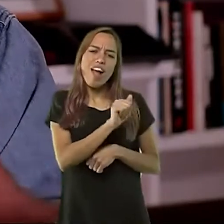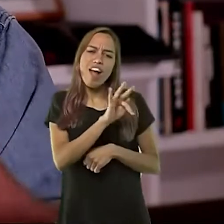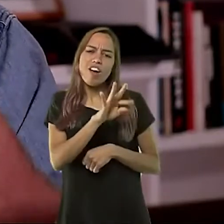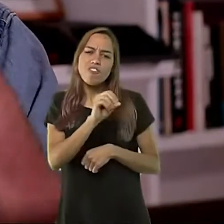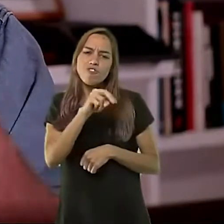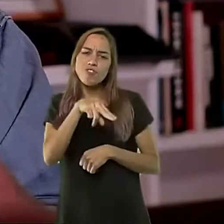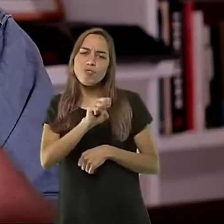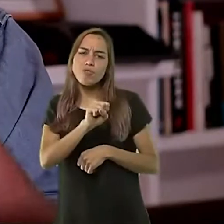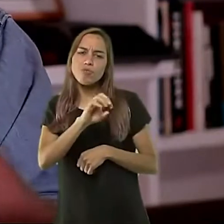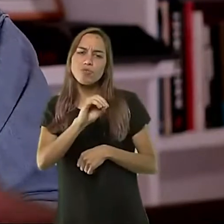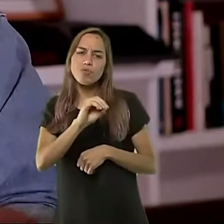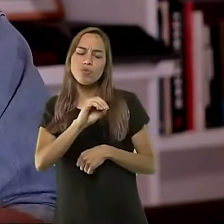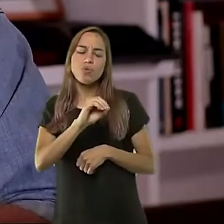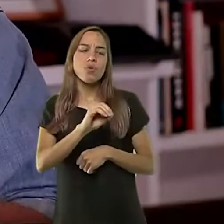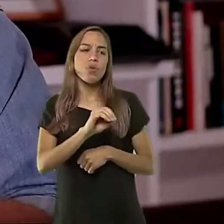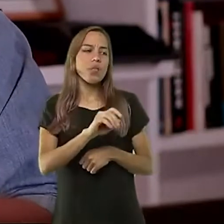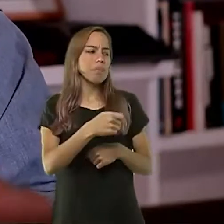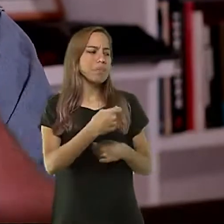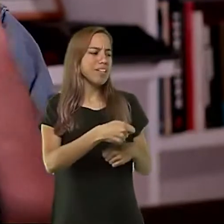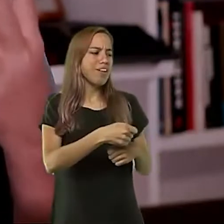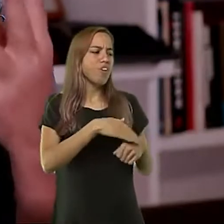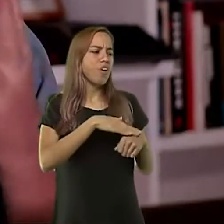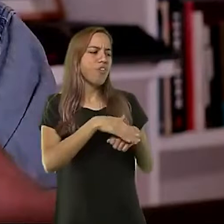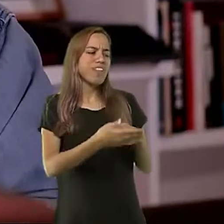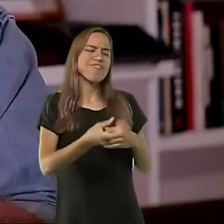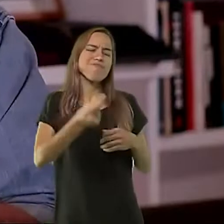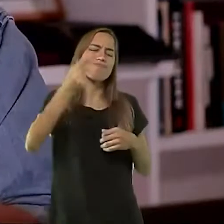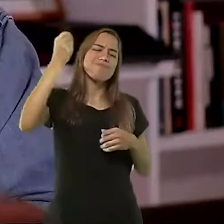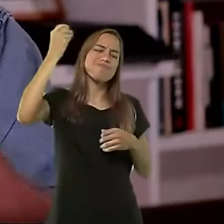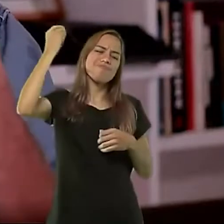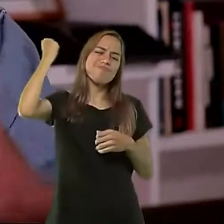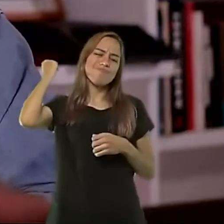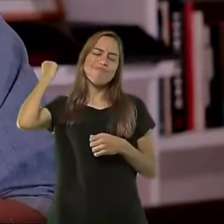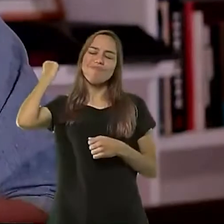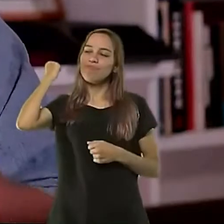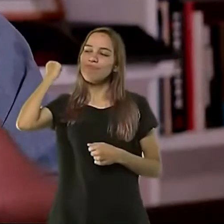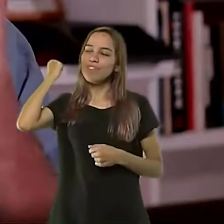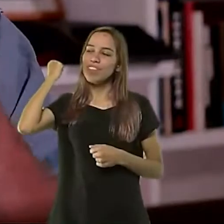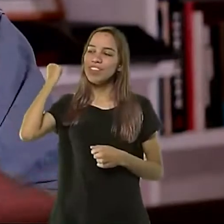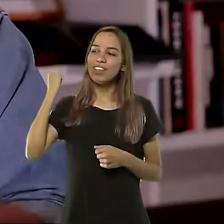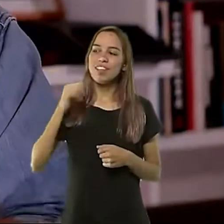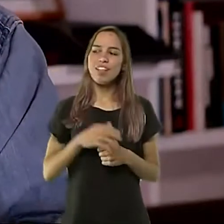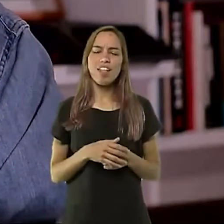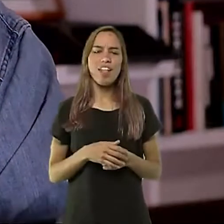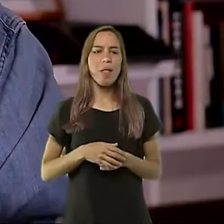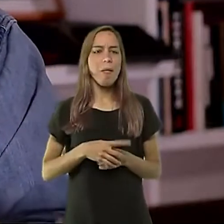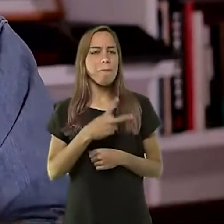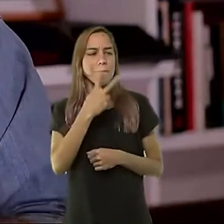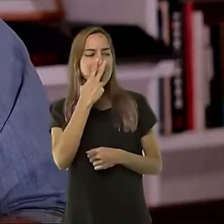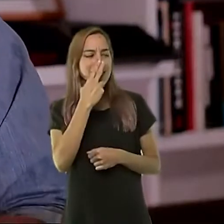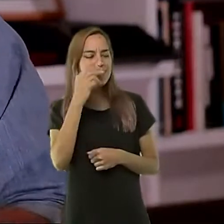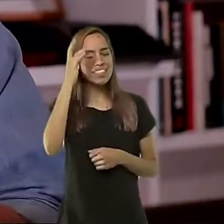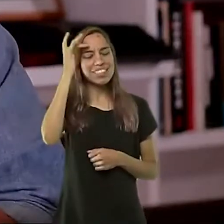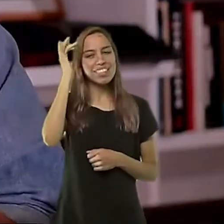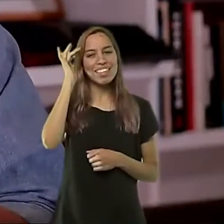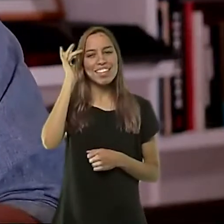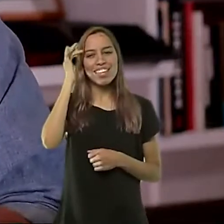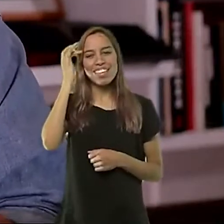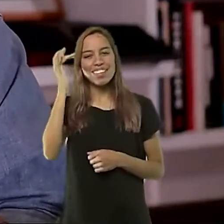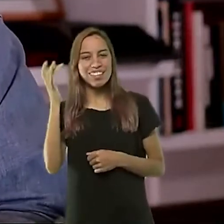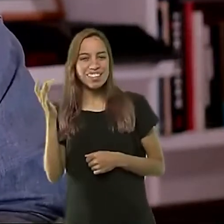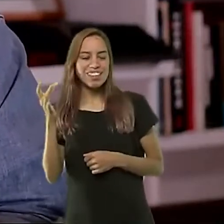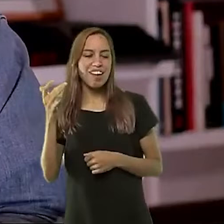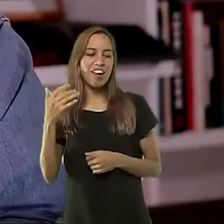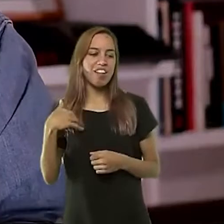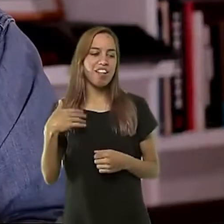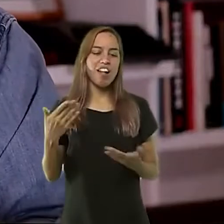há muitos anos. E esse mundo é estranho. Estamos aqui hoje, né, em